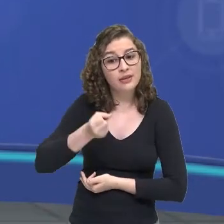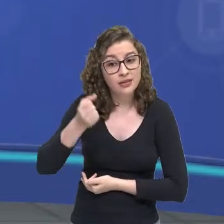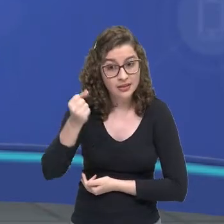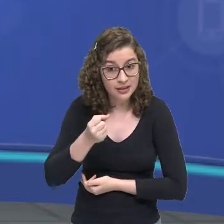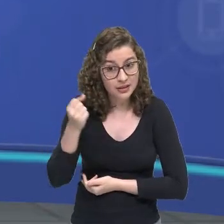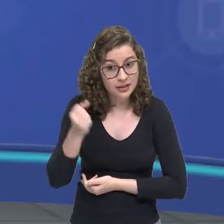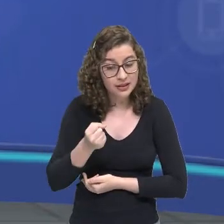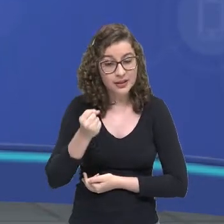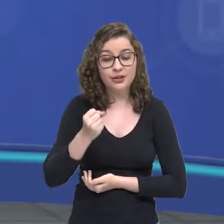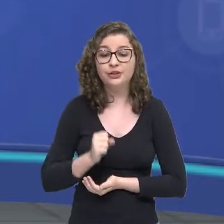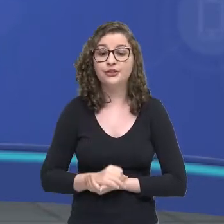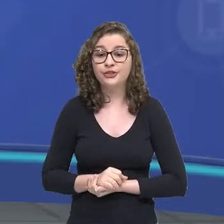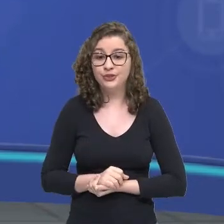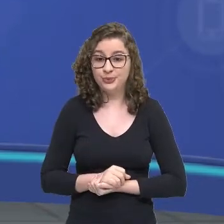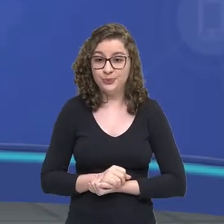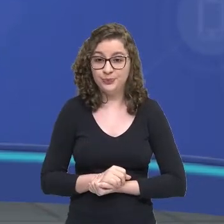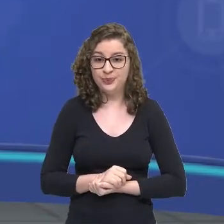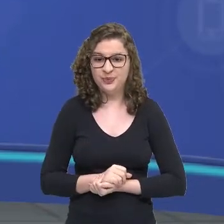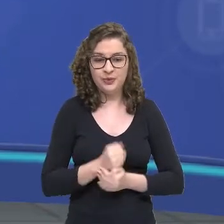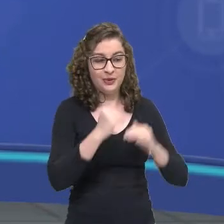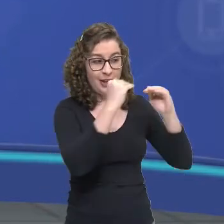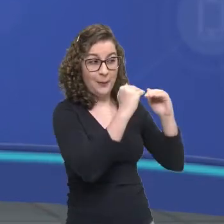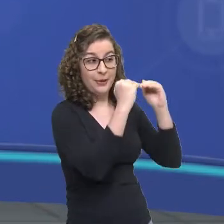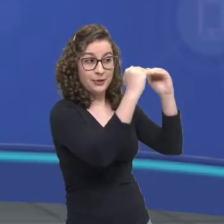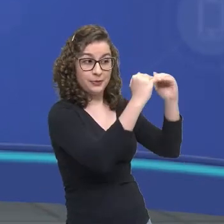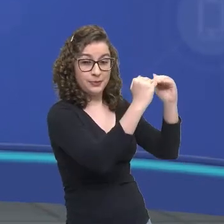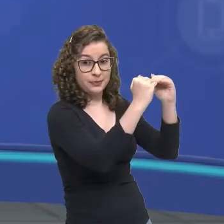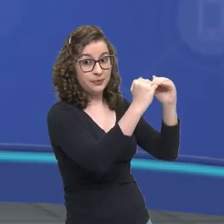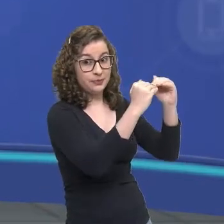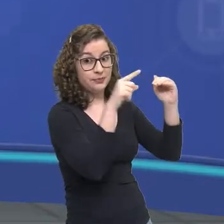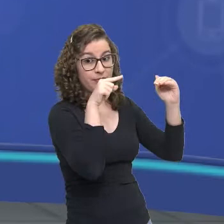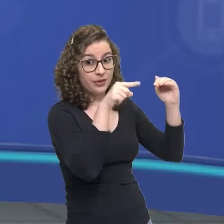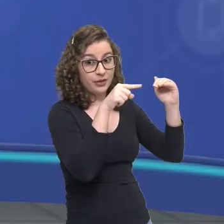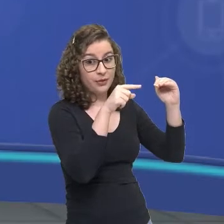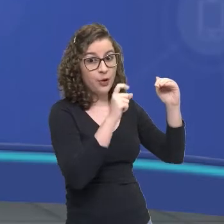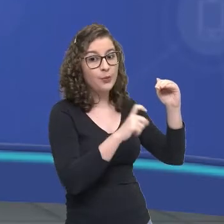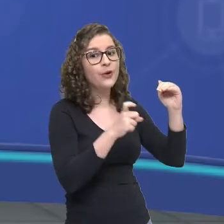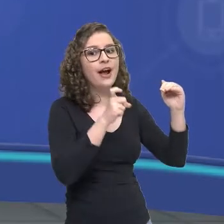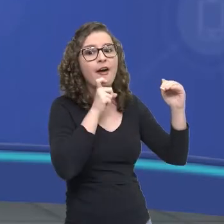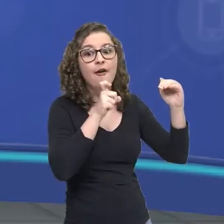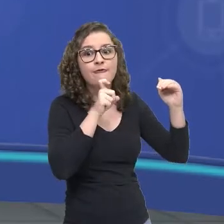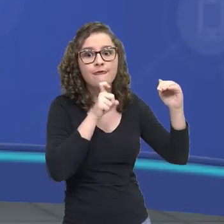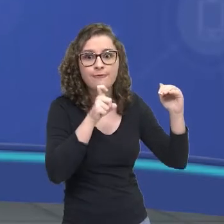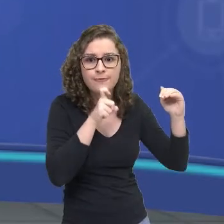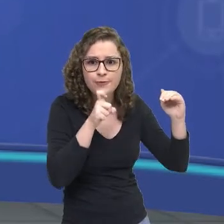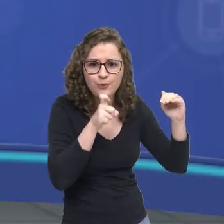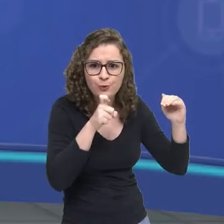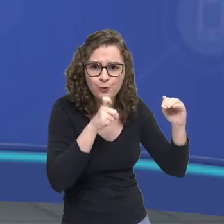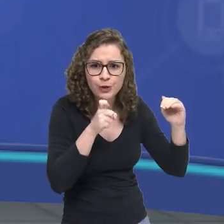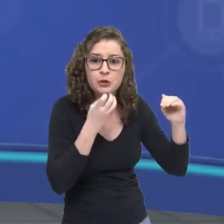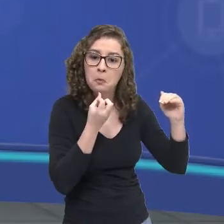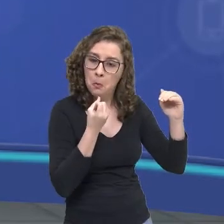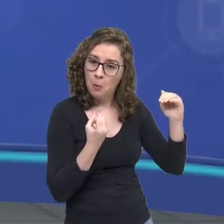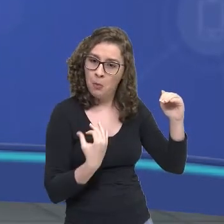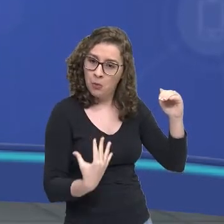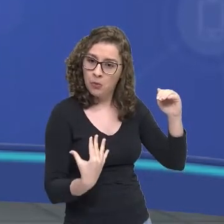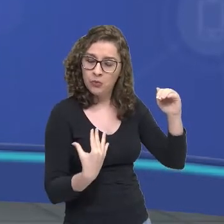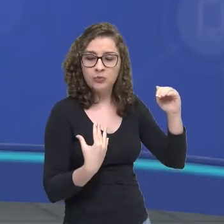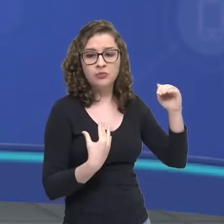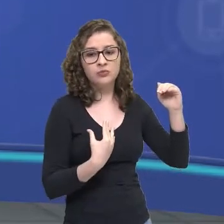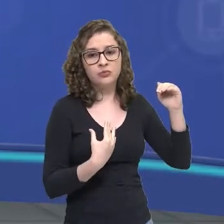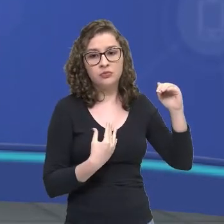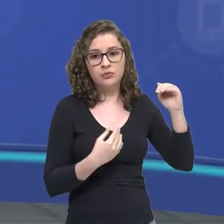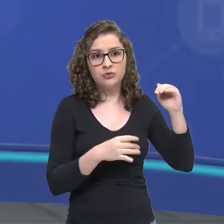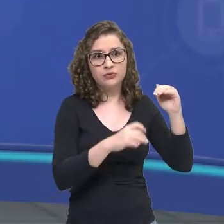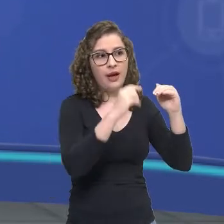laticínios, né, nessa prateleira superior, porque ela também resfria com bastante qualidade ainda. Não é